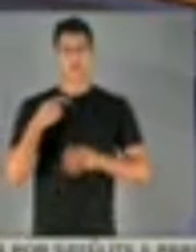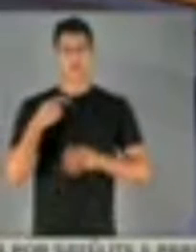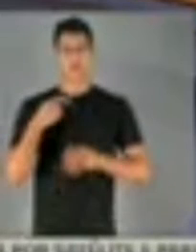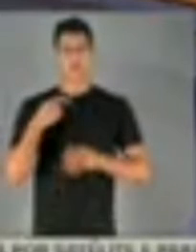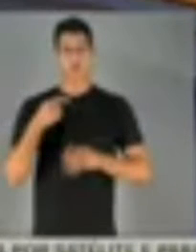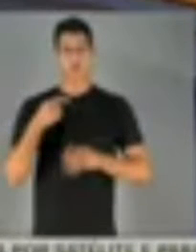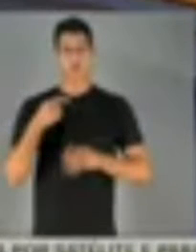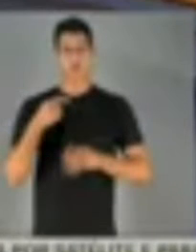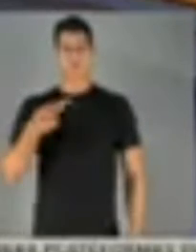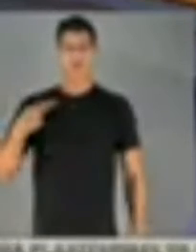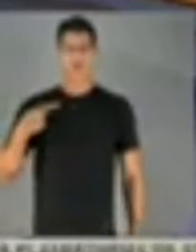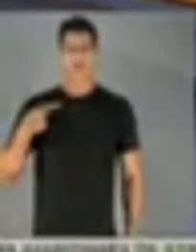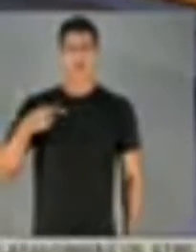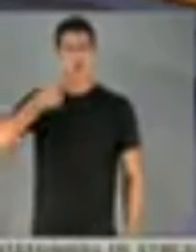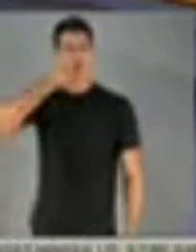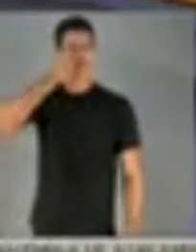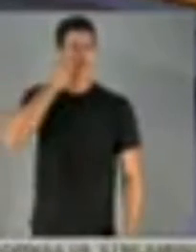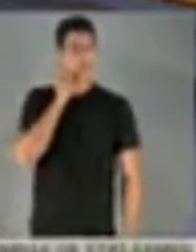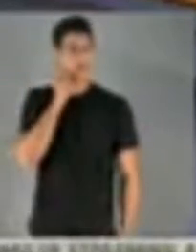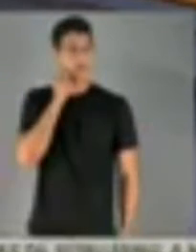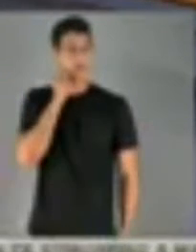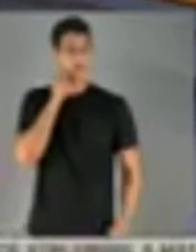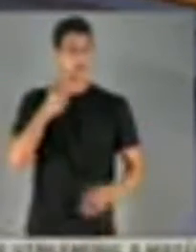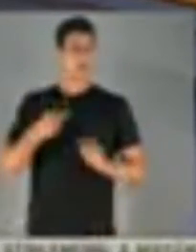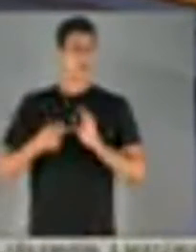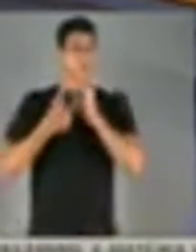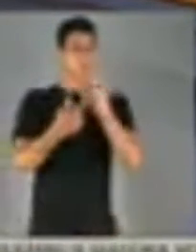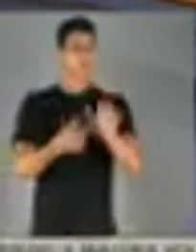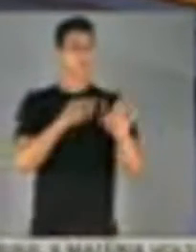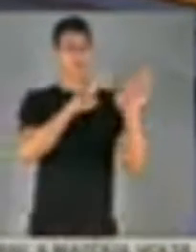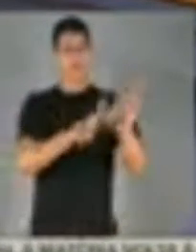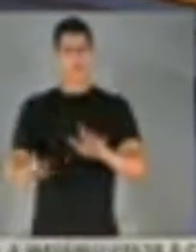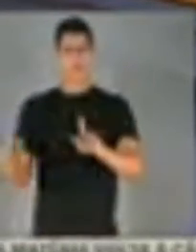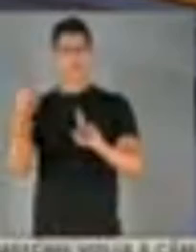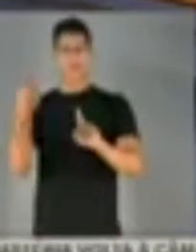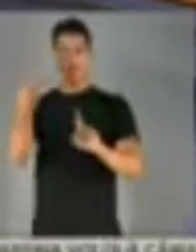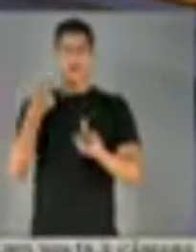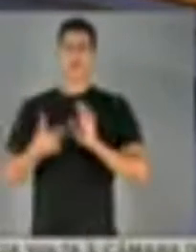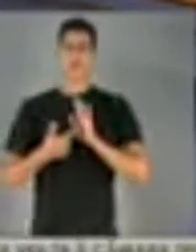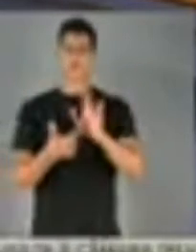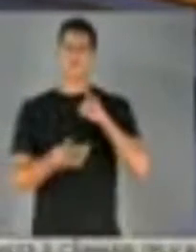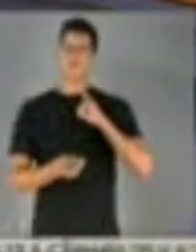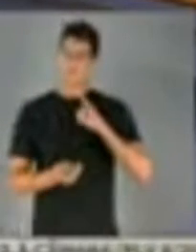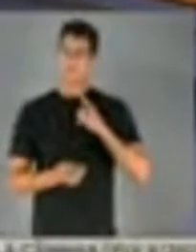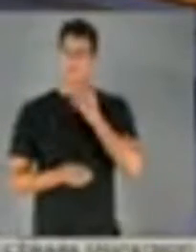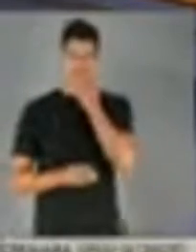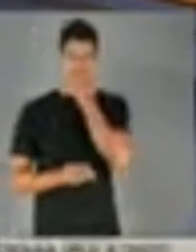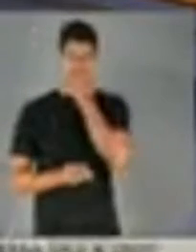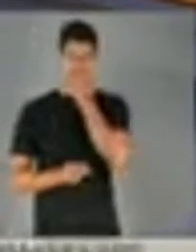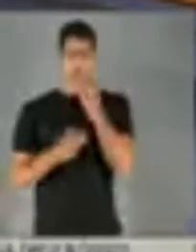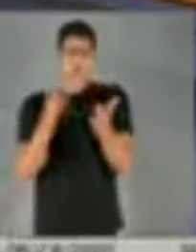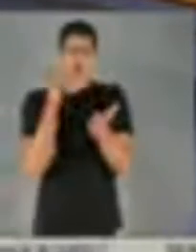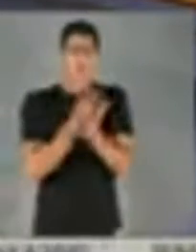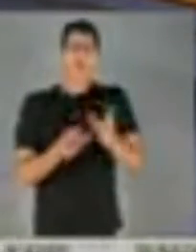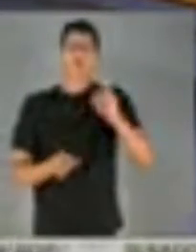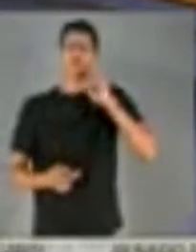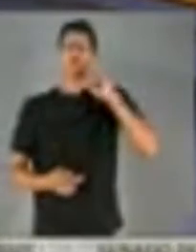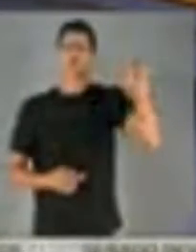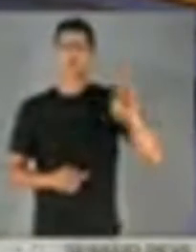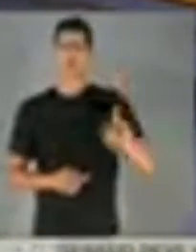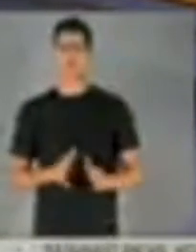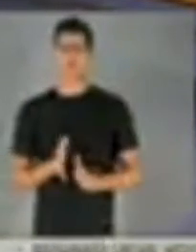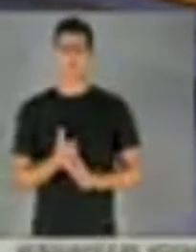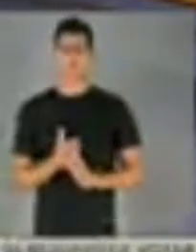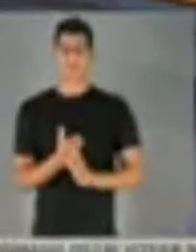do pastor Silas Malafaia. Apresentei na semana passada, o requerimento foi apresentado. No mesmo dia...